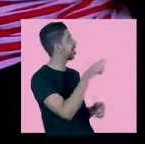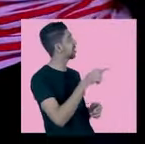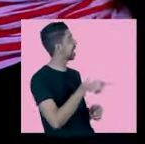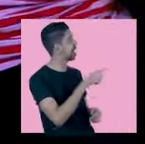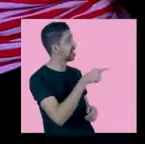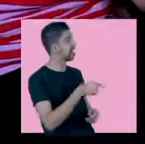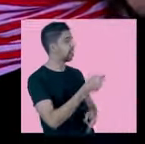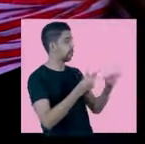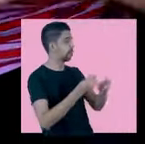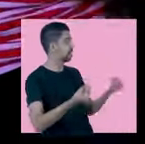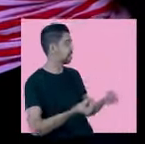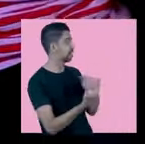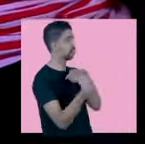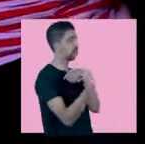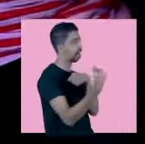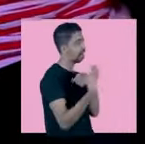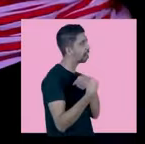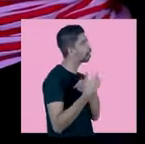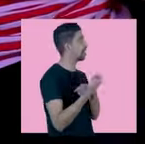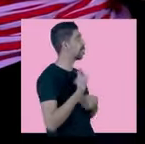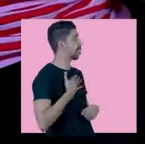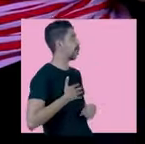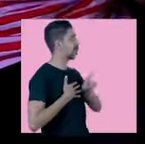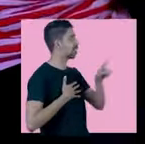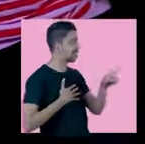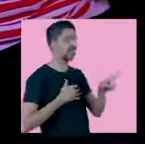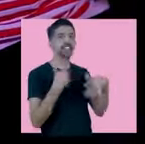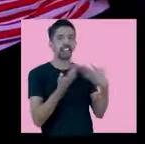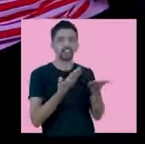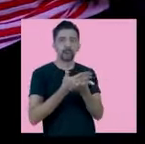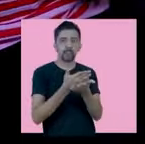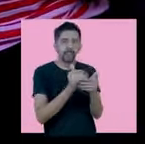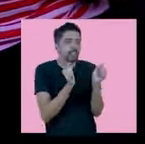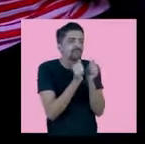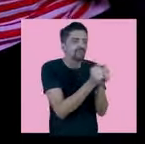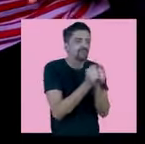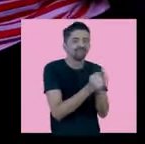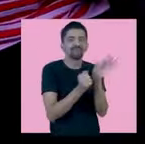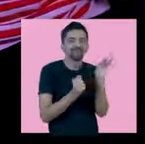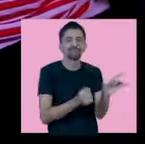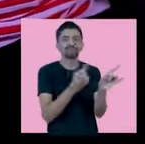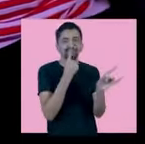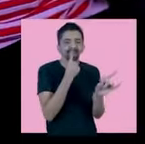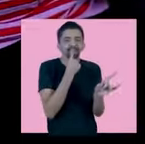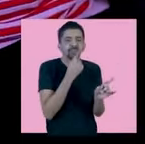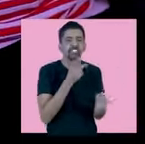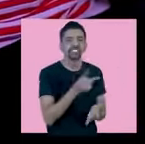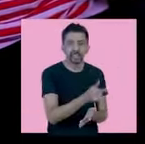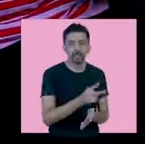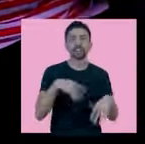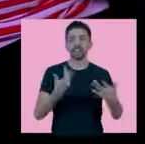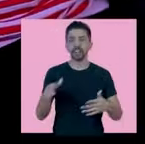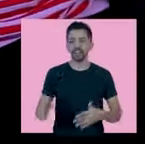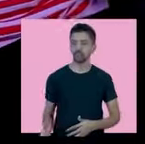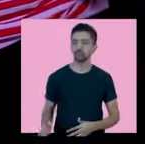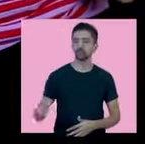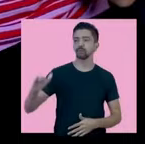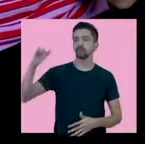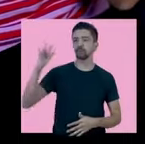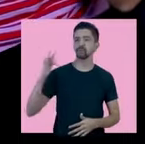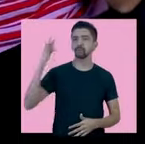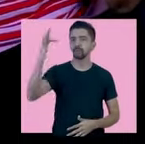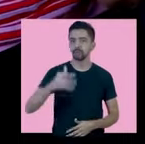por toda a situação de sedução e de afeto que acontece ali e passa a ficar próxima do seu abusador. Isso, no futuro, gera